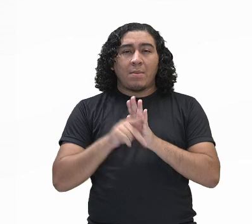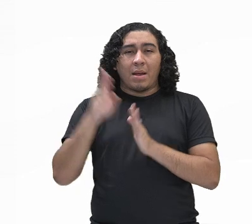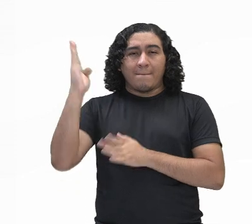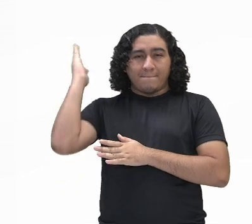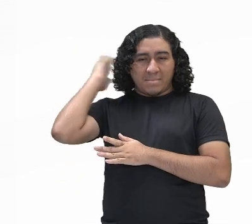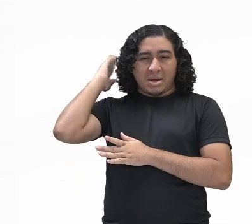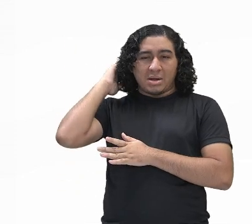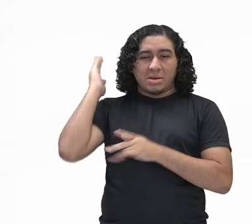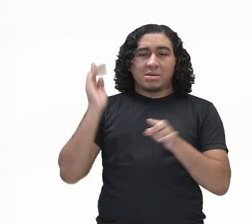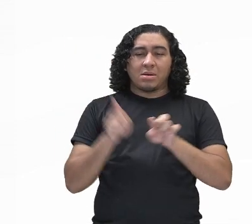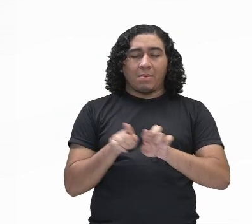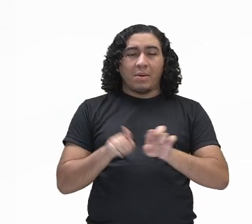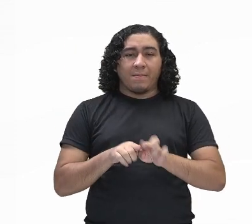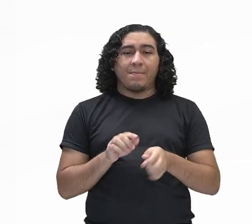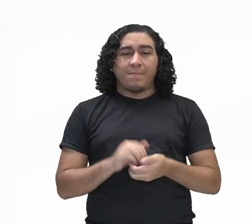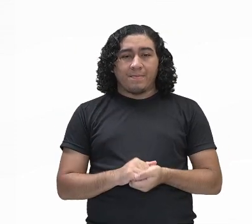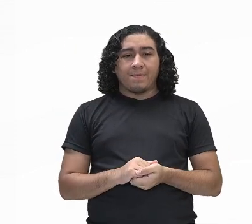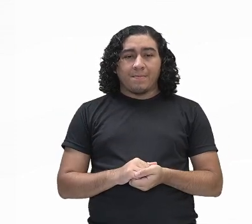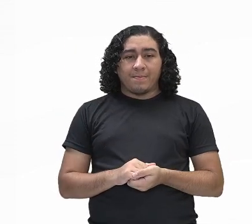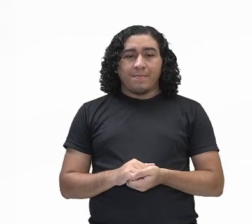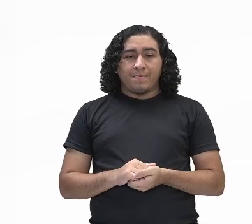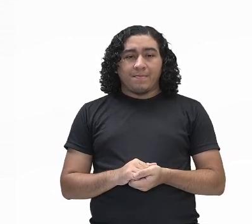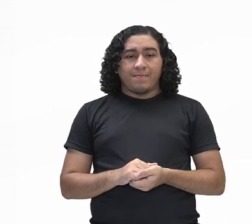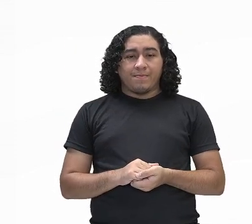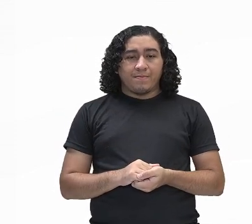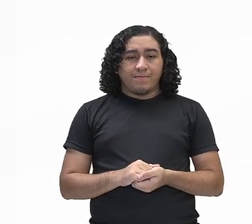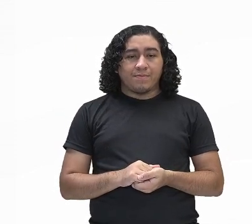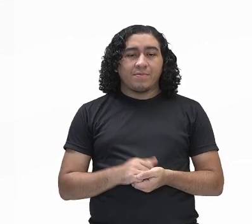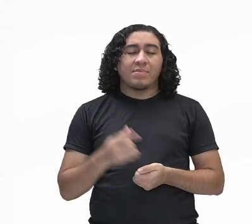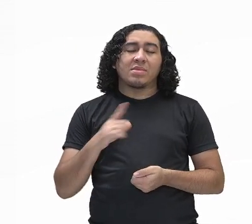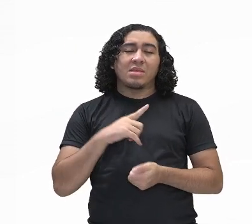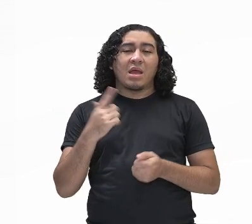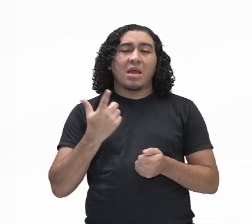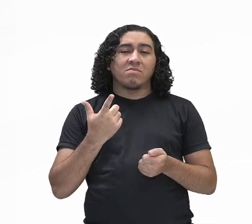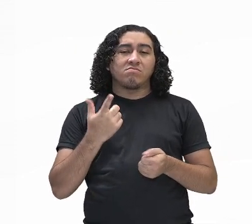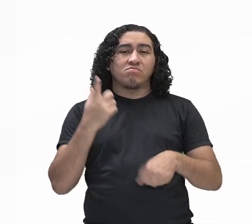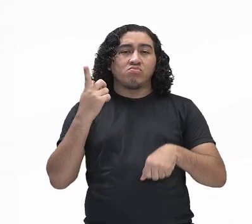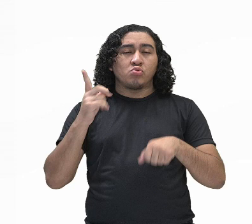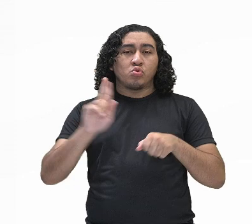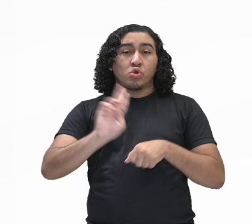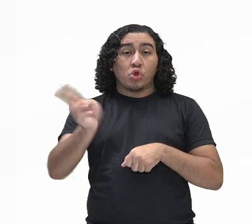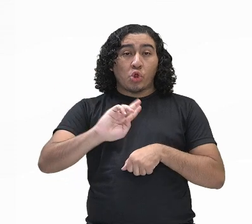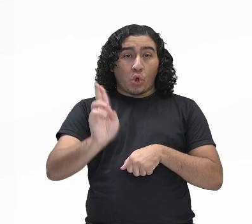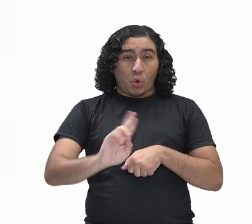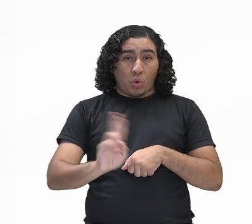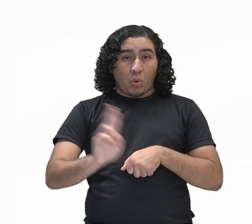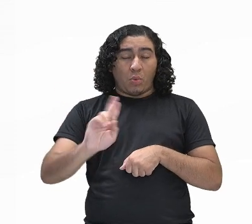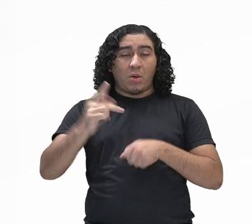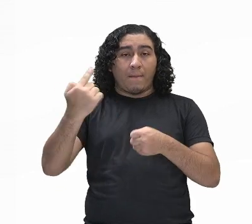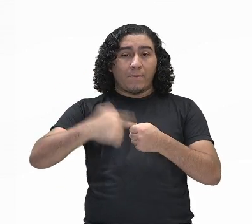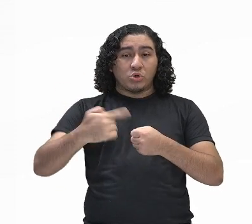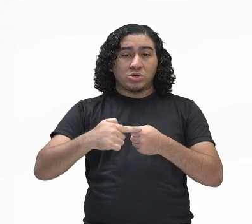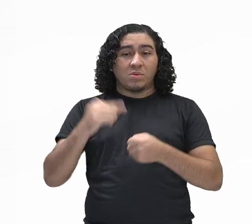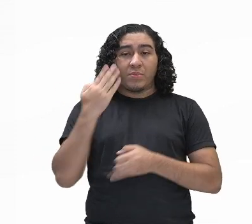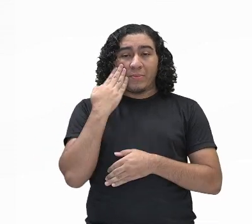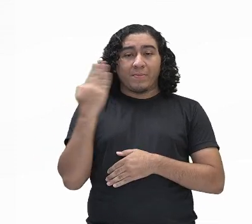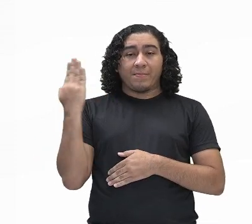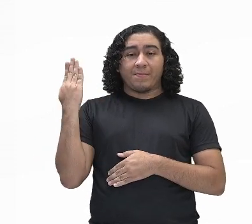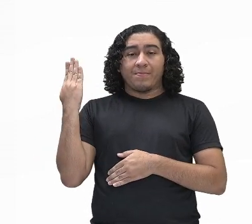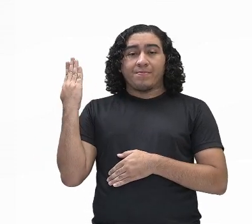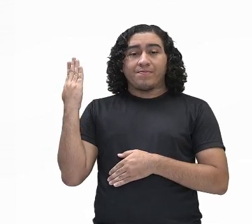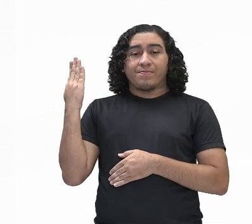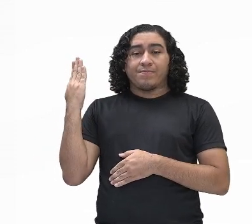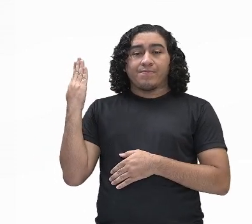como também é chamada, né? A gente tem Santa Isabel do Pará, Santa Bárbara do Pará, Belém, né?